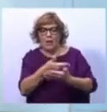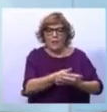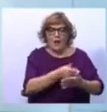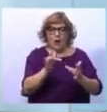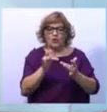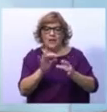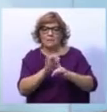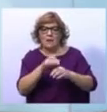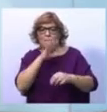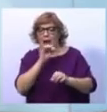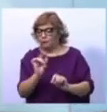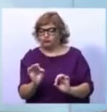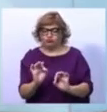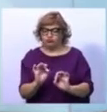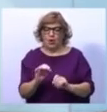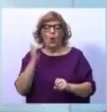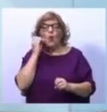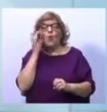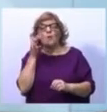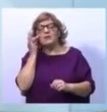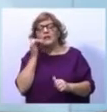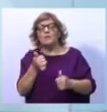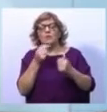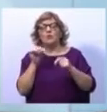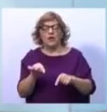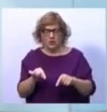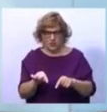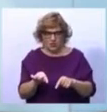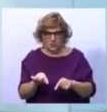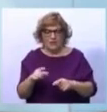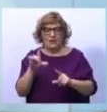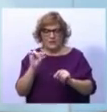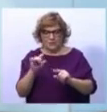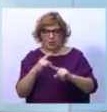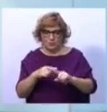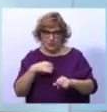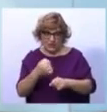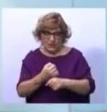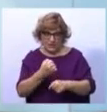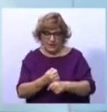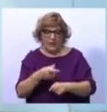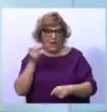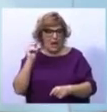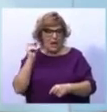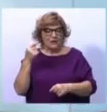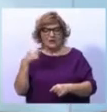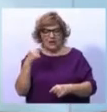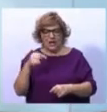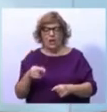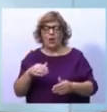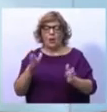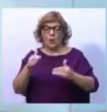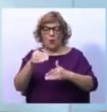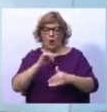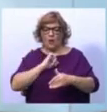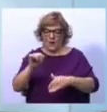em contacto pele a pele com a mãe. Como é que nós tentamos melhorar isto? Também no hospital onde trabalho, já há alguns anos que existe um bloco